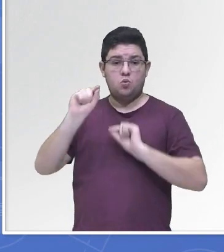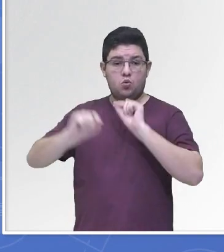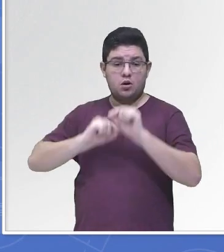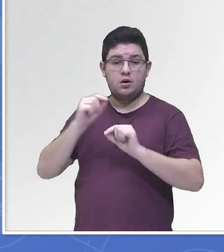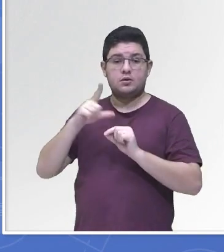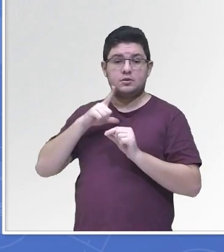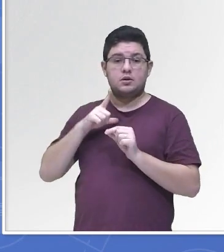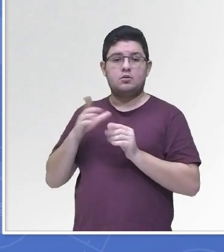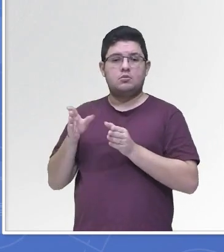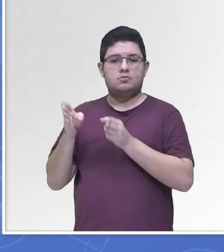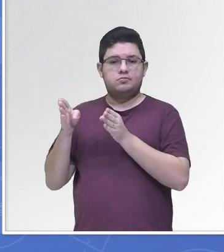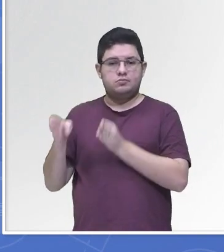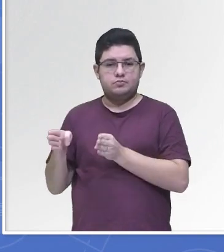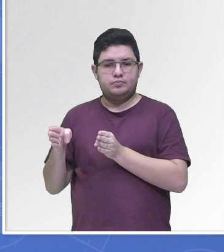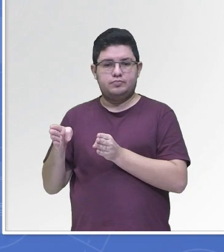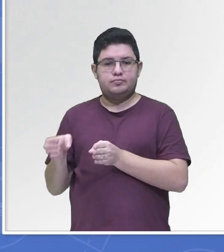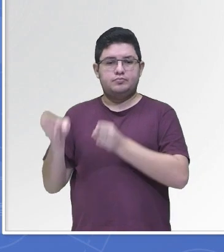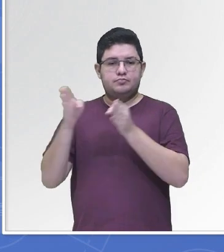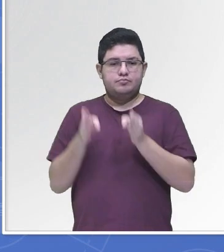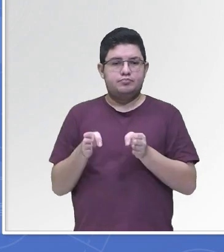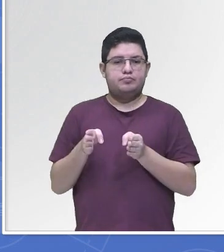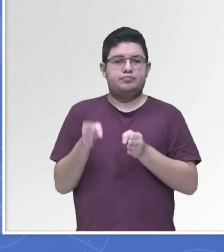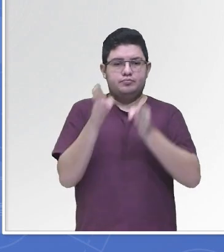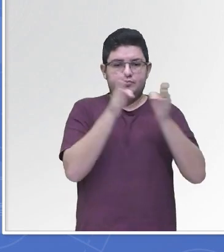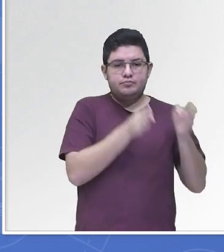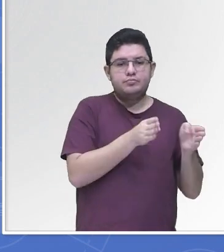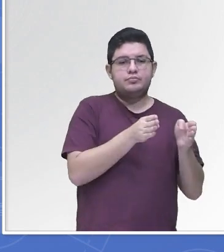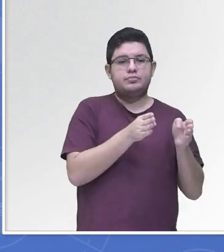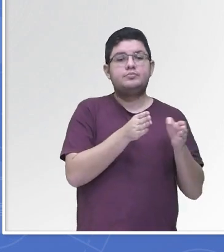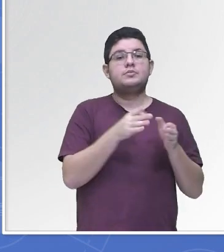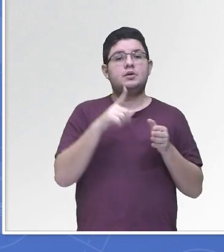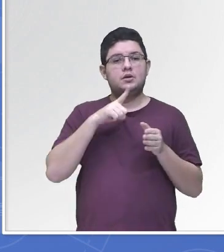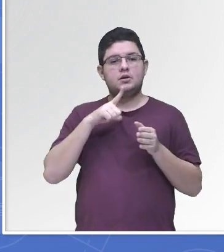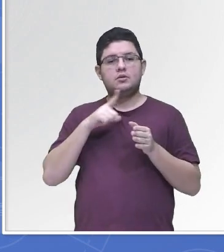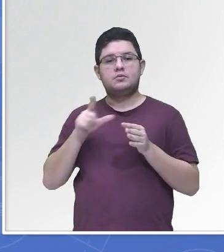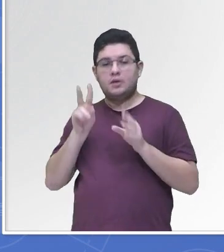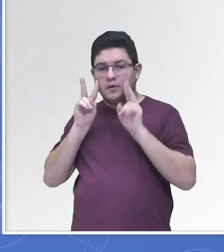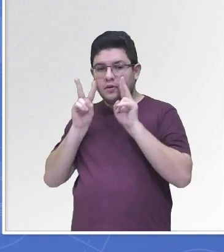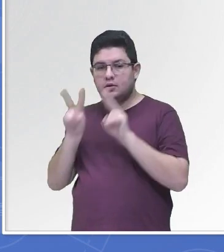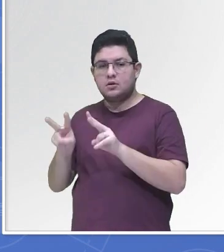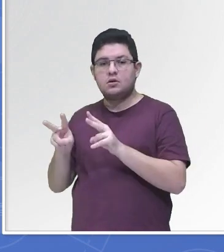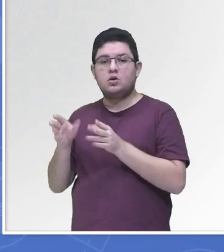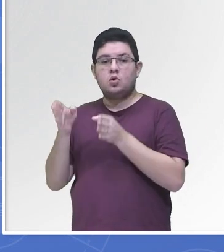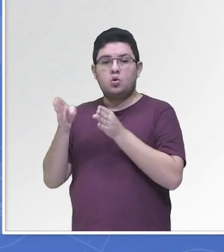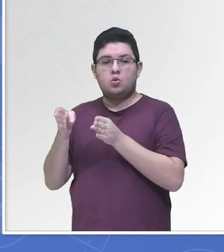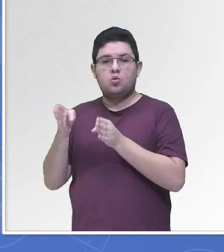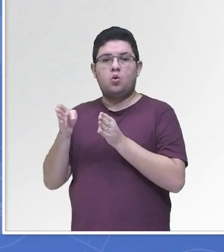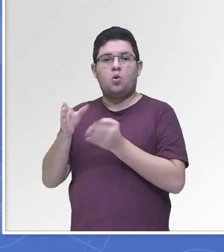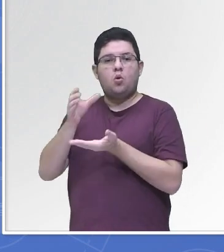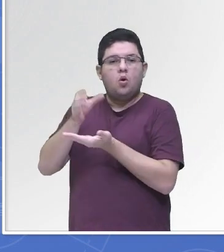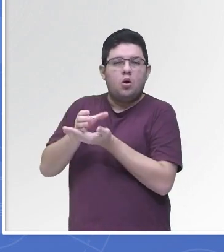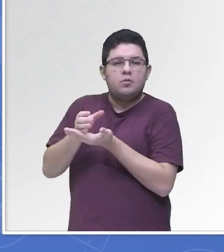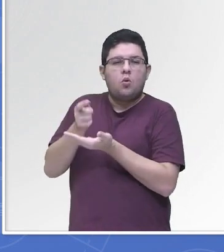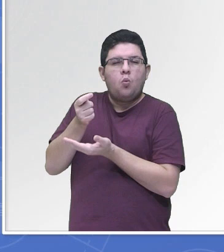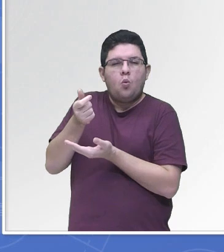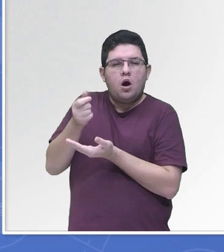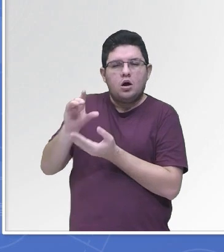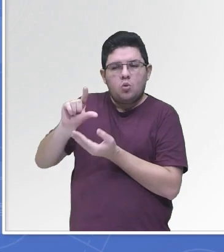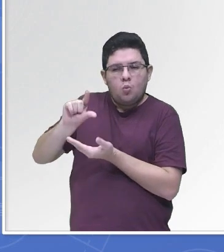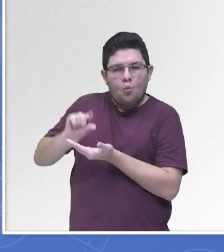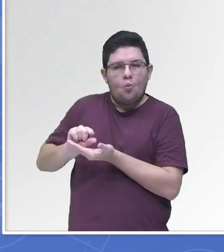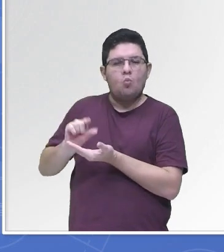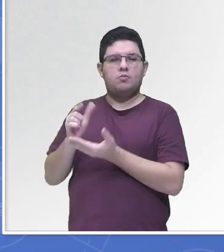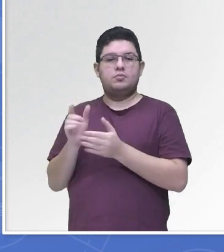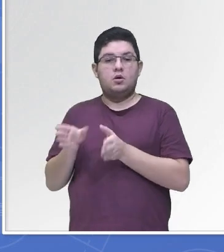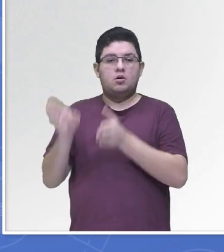uma mesma imagem, vamos dizer assim. Opa, até lá, esse copo está quase vazio. Olha a reflexão. O outro vai dizer, não, esse